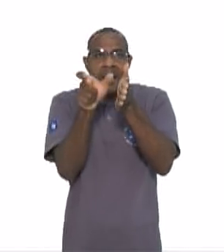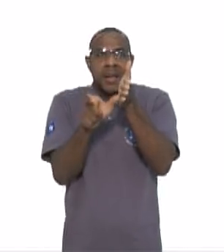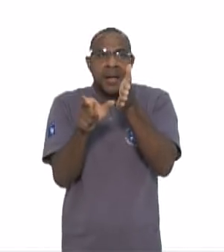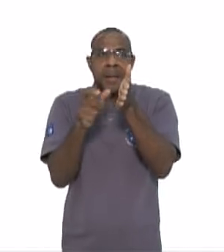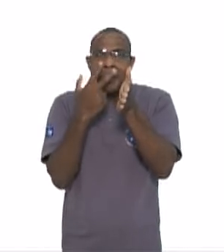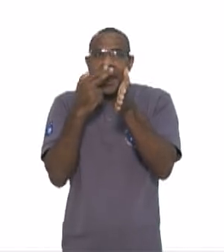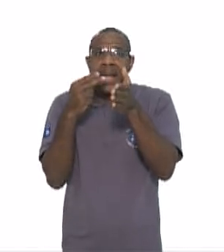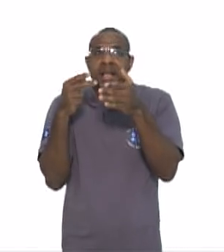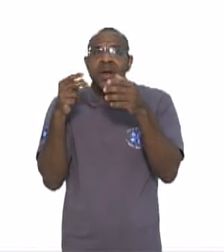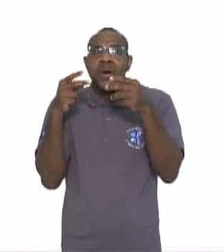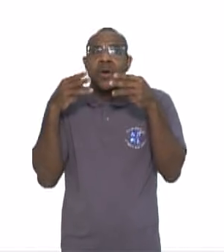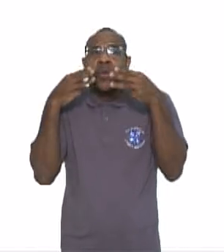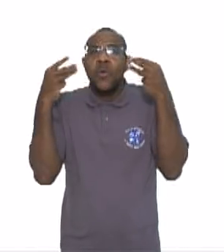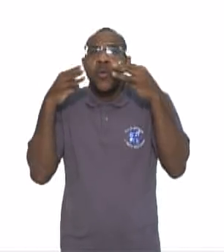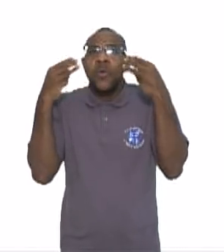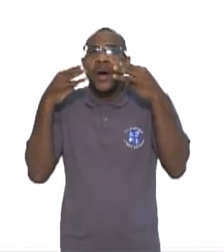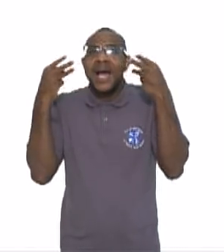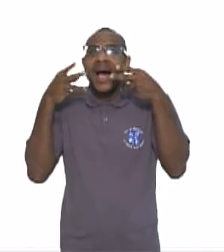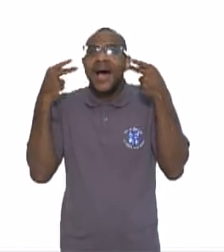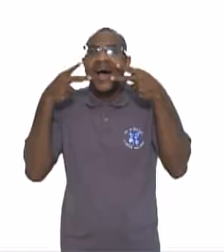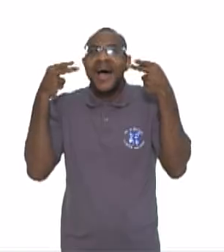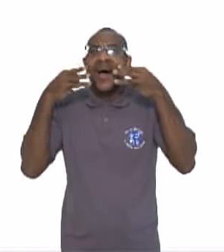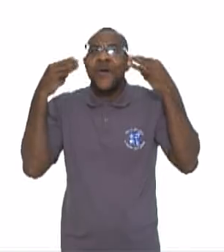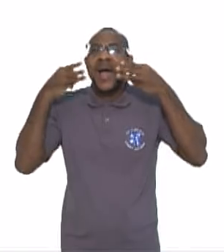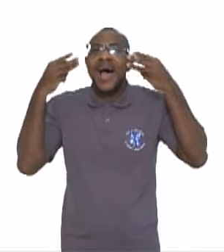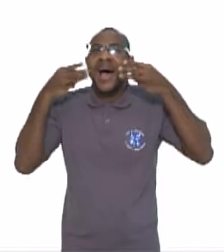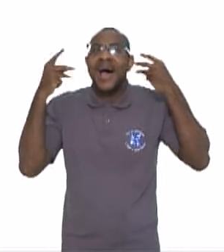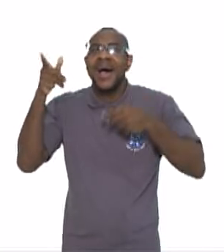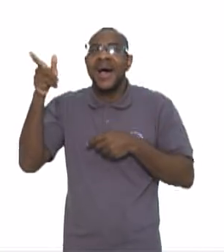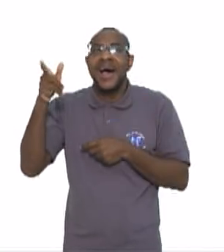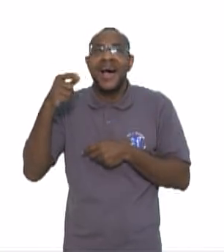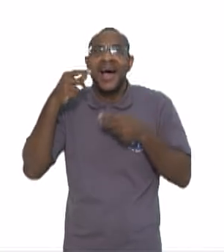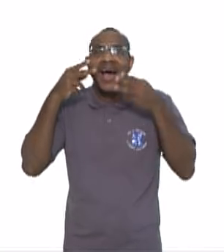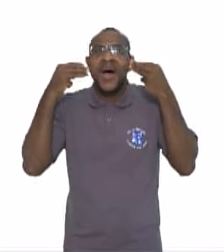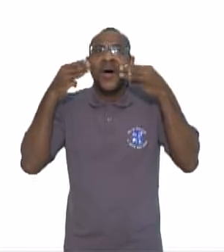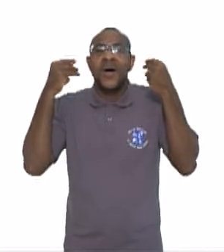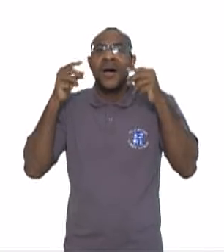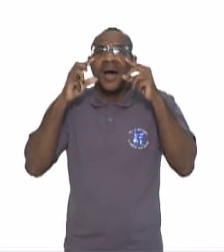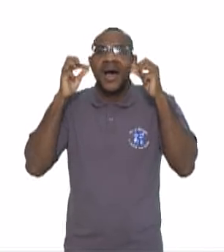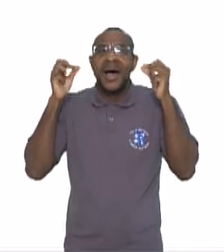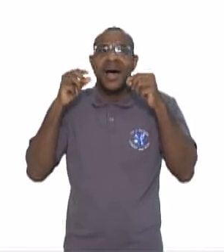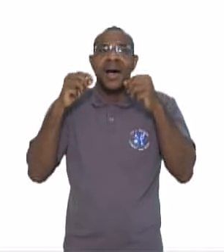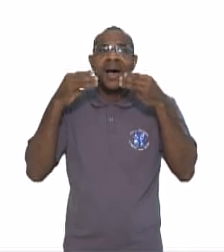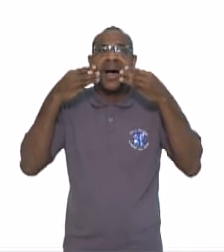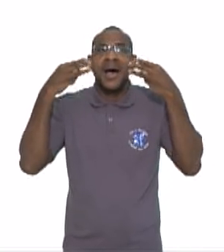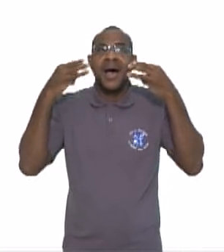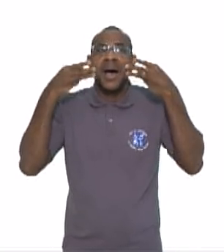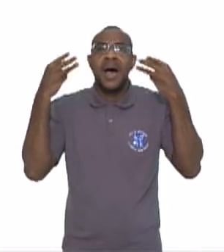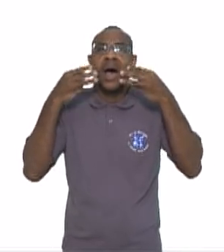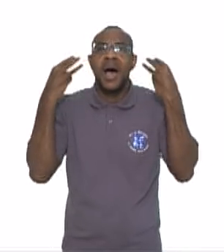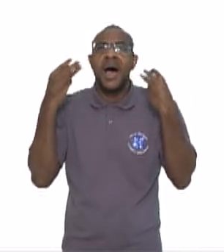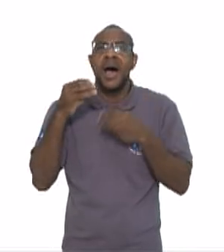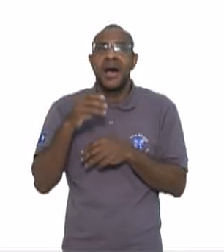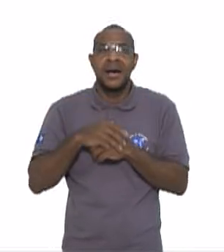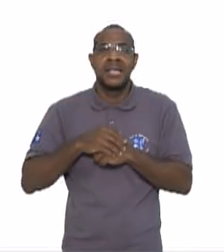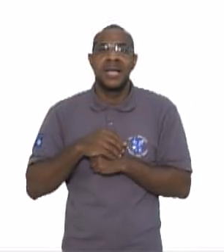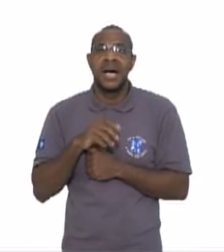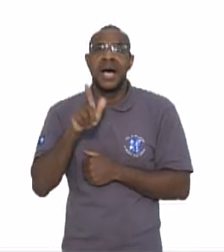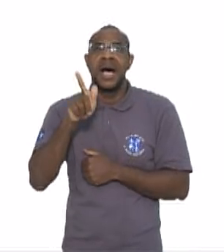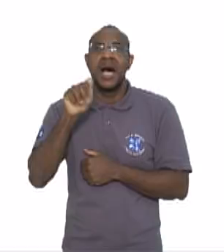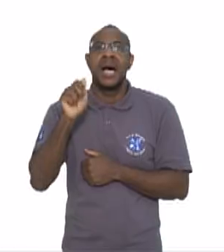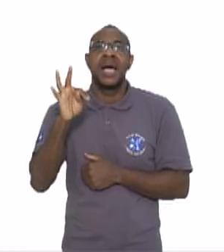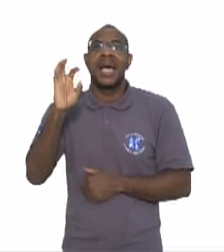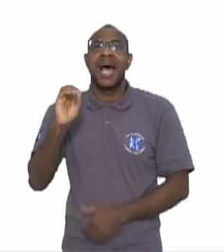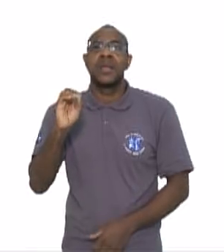Garfield, que eu não sei se vocês conhecem, mas é um gatinho conhecido há anos atrás de um desenho.